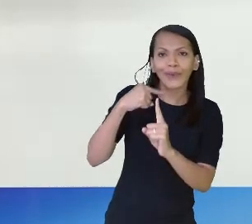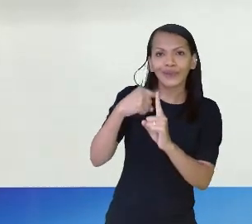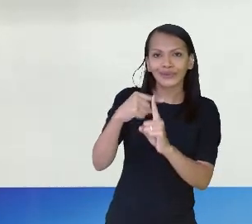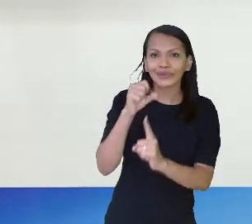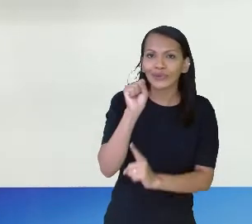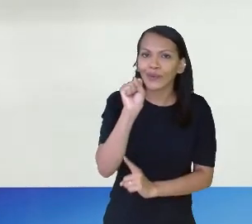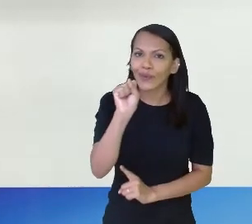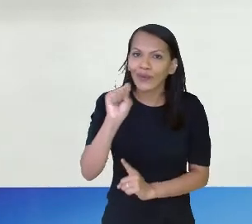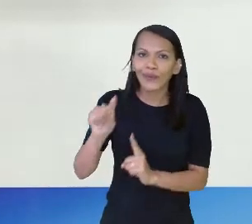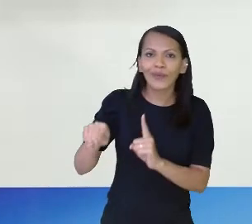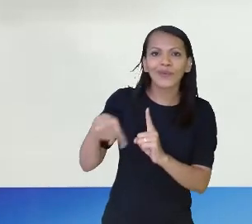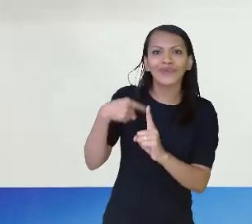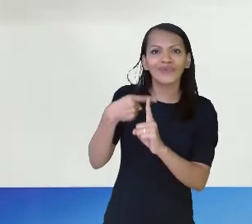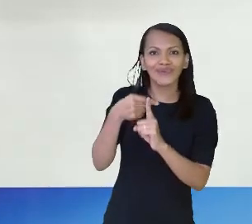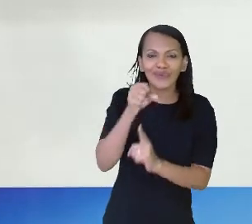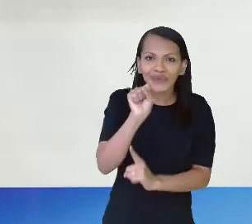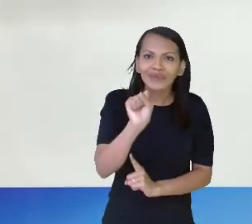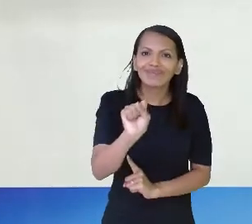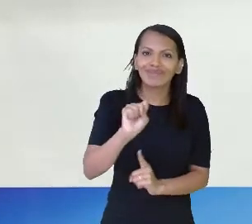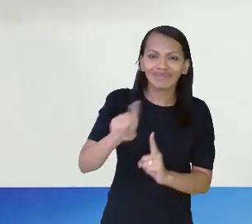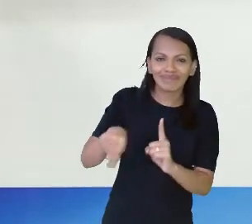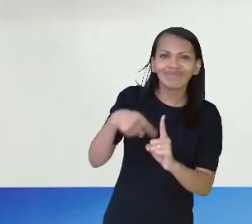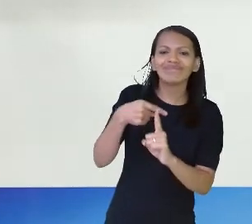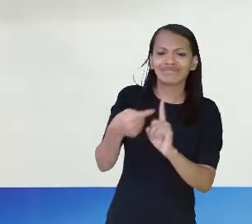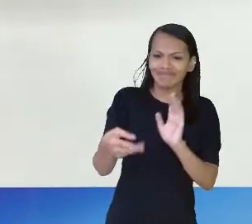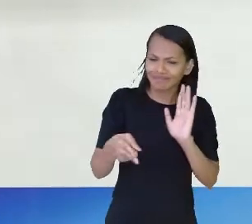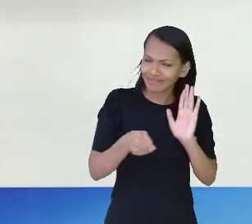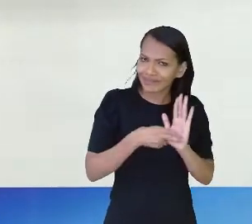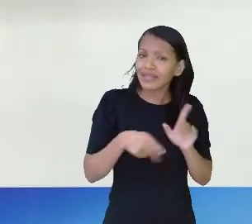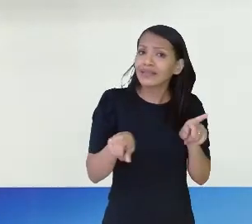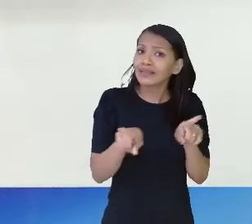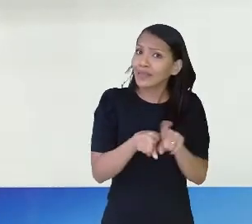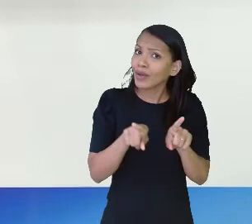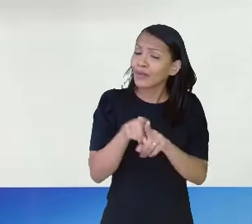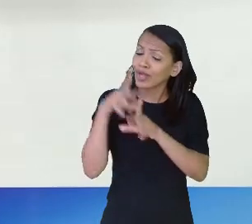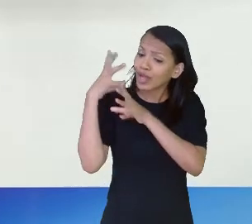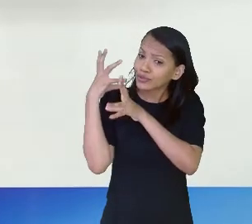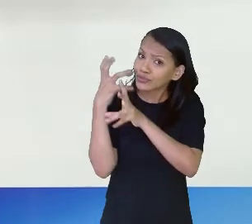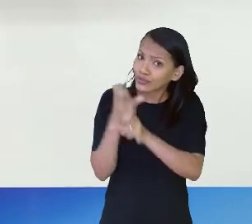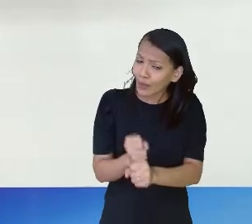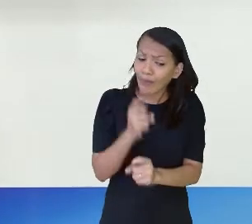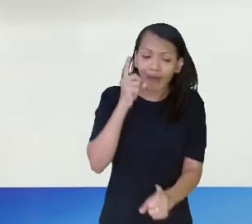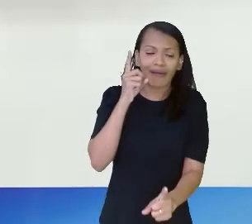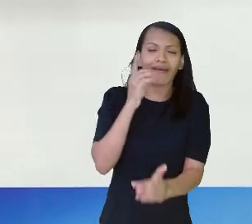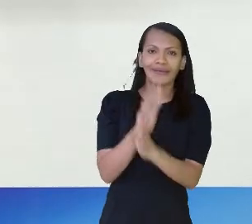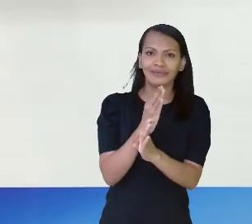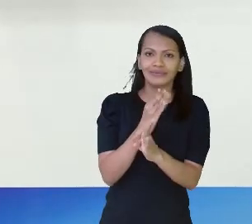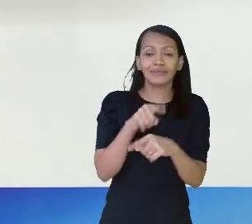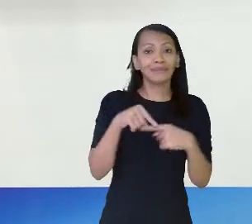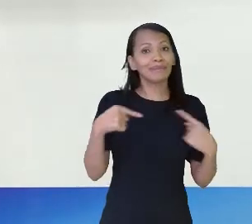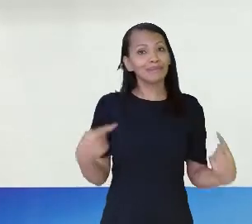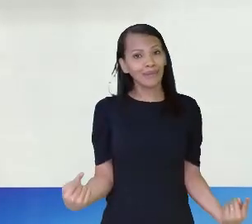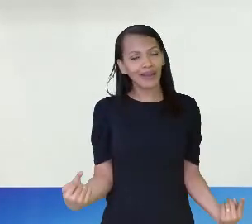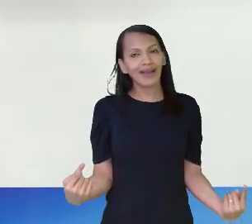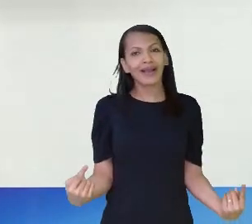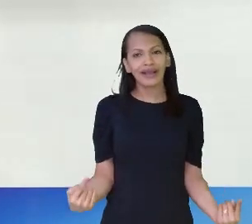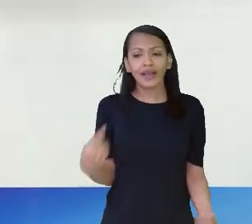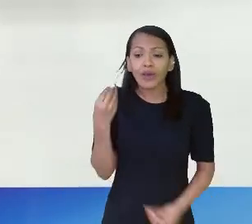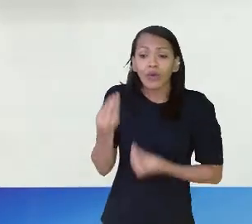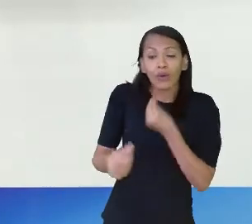8 vezes. Eu também encontrarei a minha quantidade de casas. Mas, com